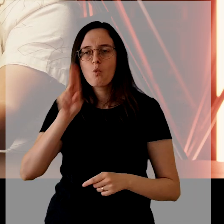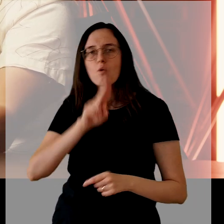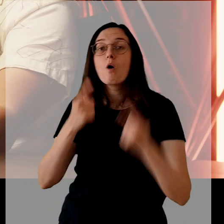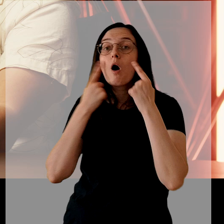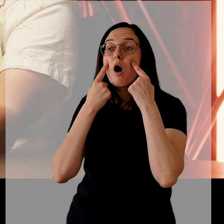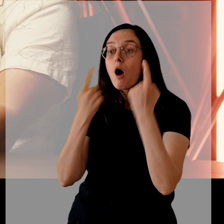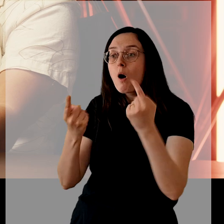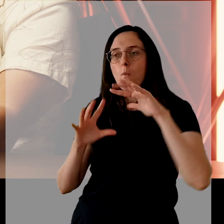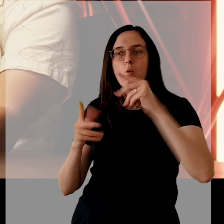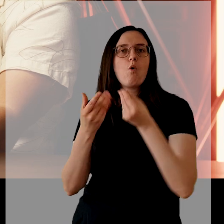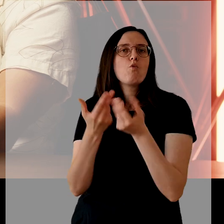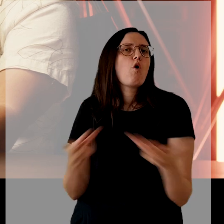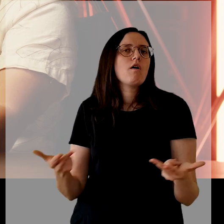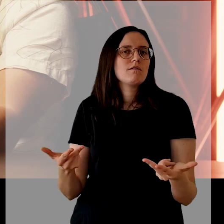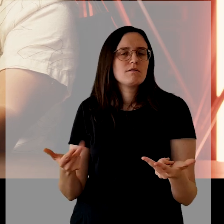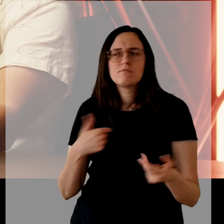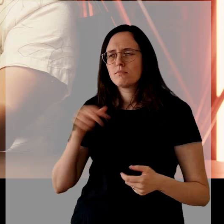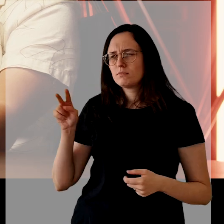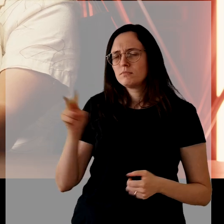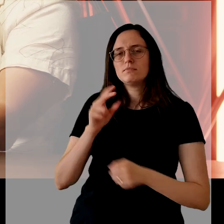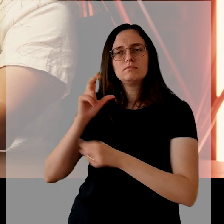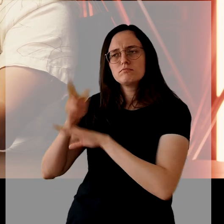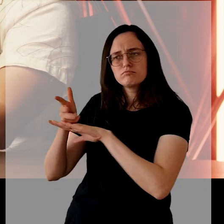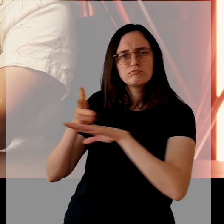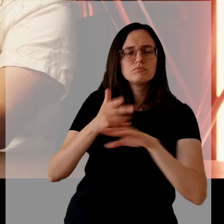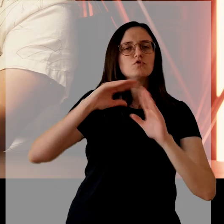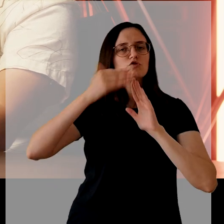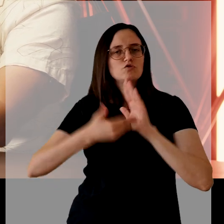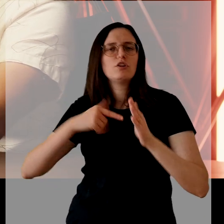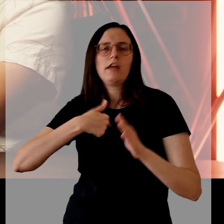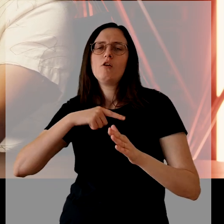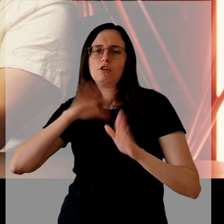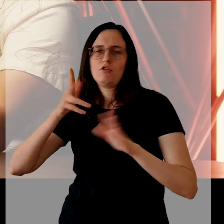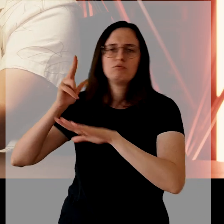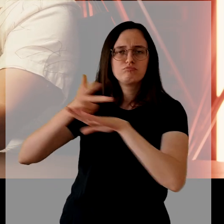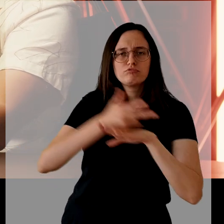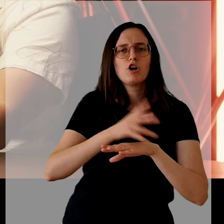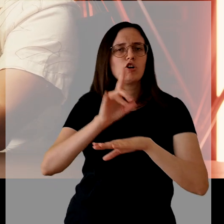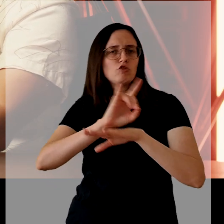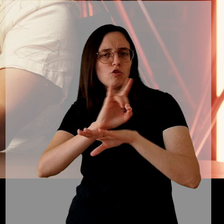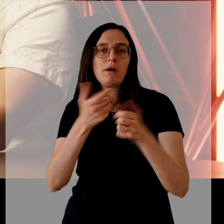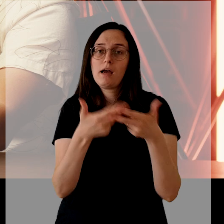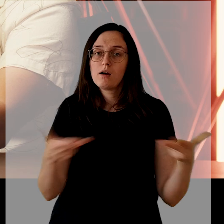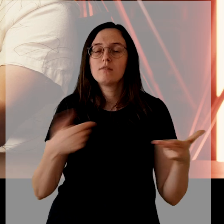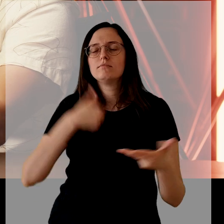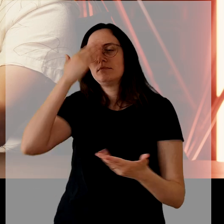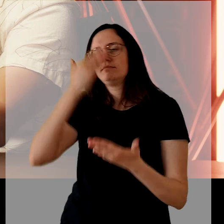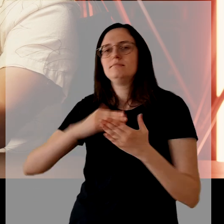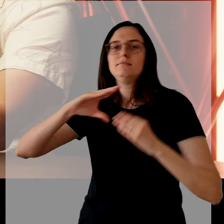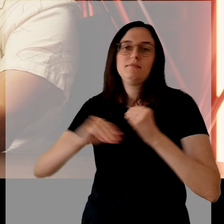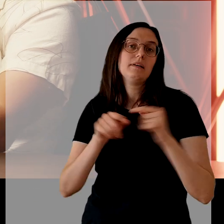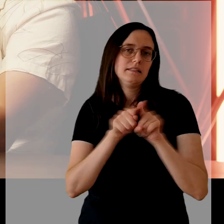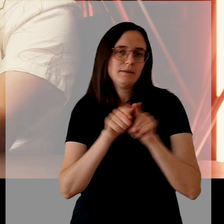no olhar sobre o mundo mesmo, sobre o meu olhar de direção. Eu tenho um trabalho de direção de documentário, então, enfim, eu acho que agrega